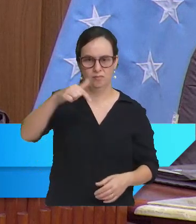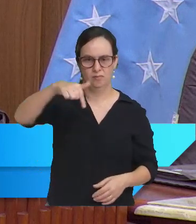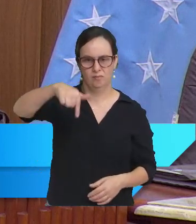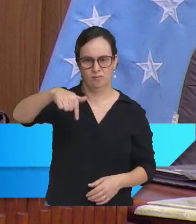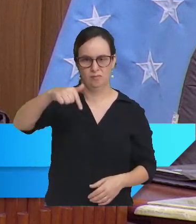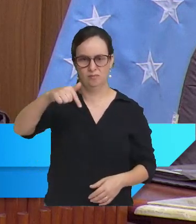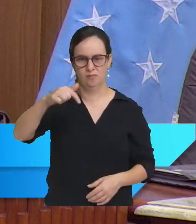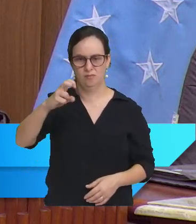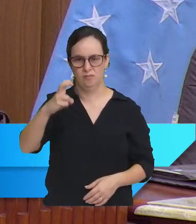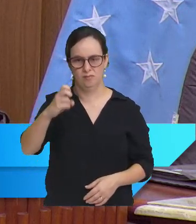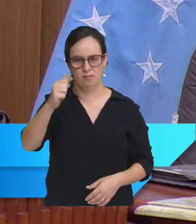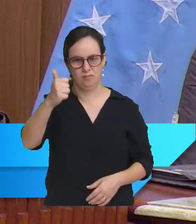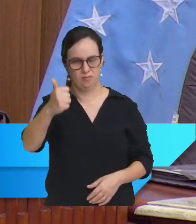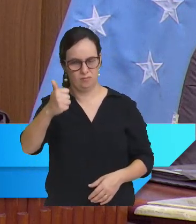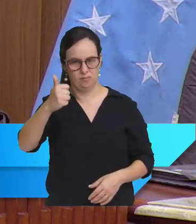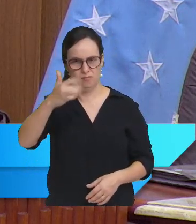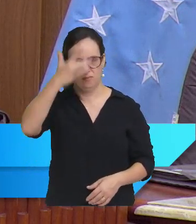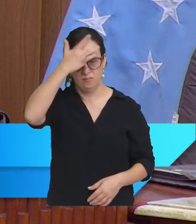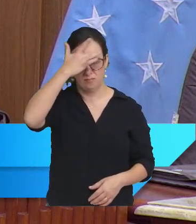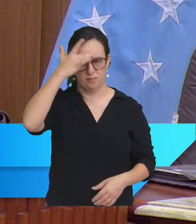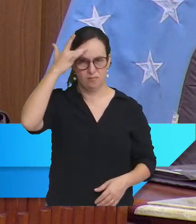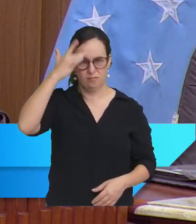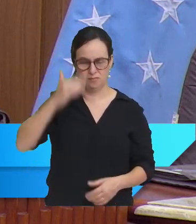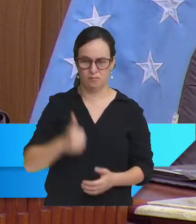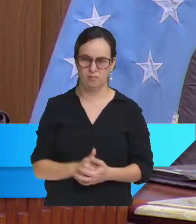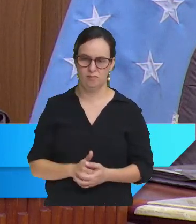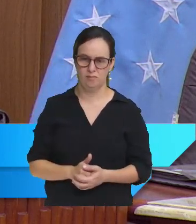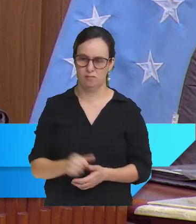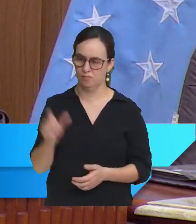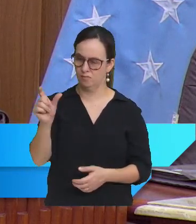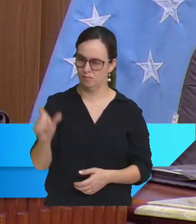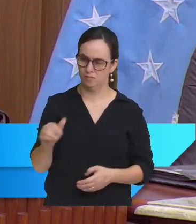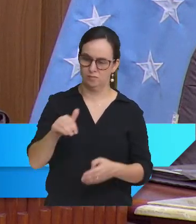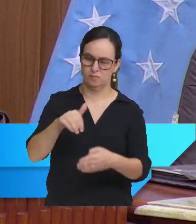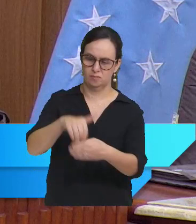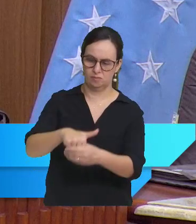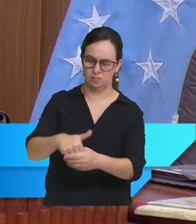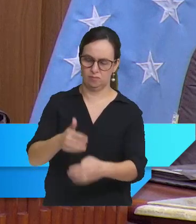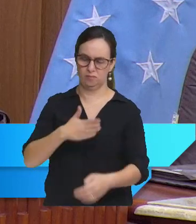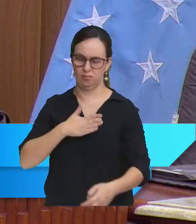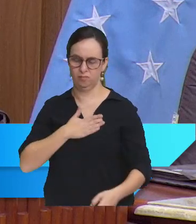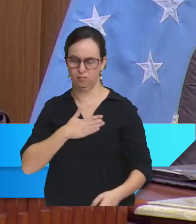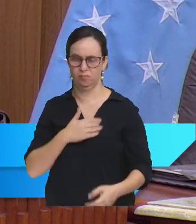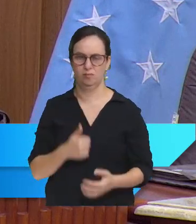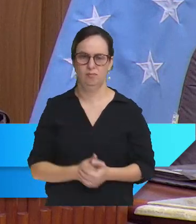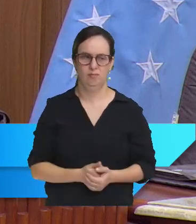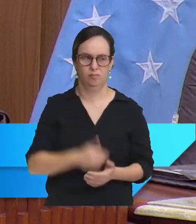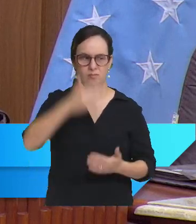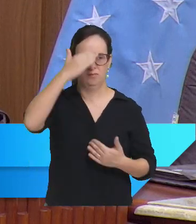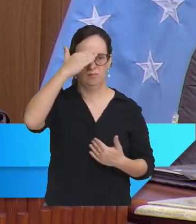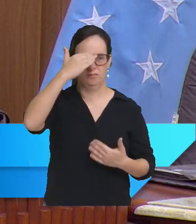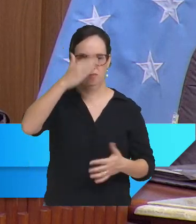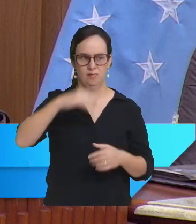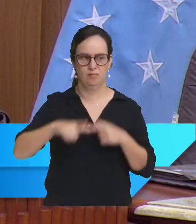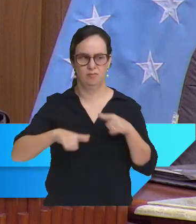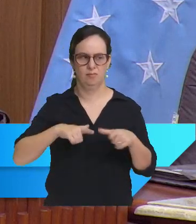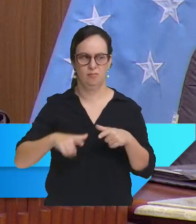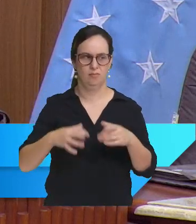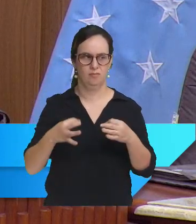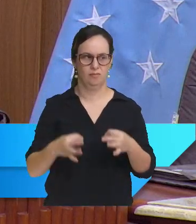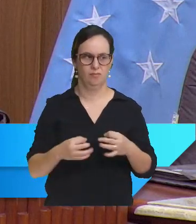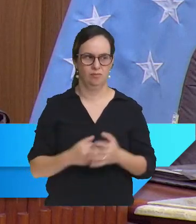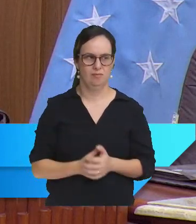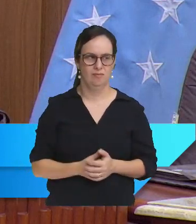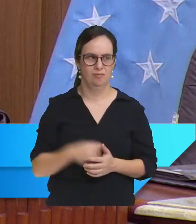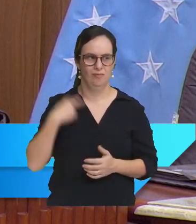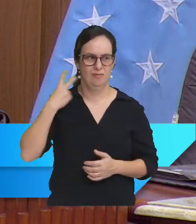8.751 eleitores que depositaram voto de confiança em mim nessas eleições. Muito obrigado, o trabalho segue. O vereador do Brinquinho vai continuar